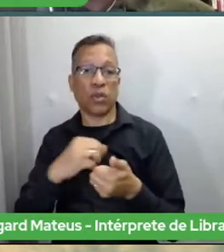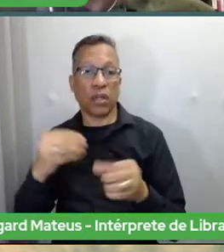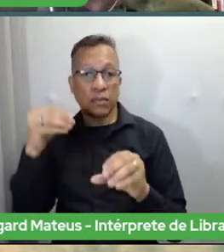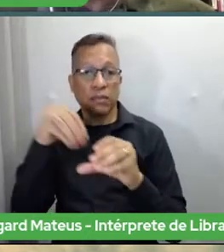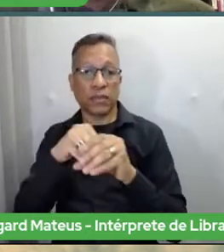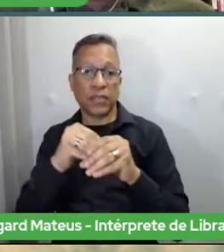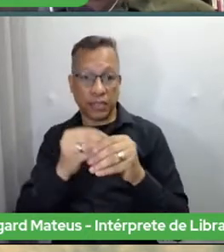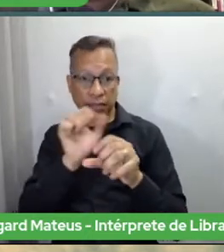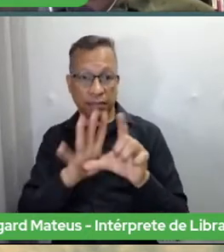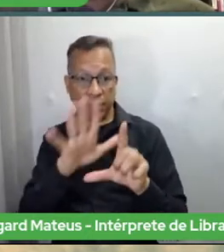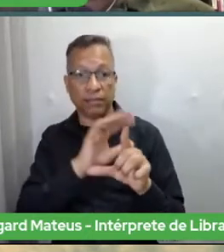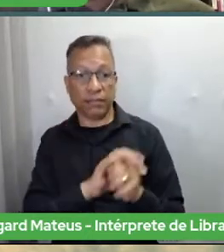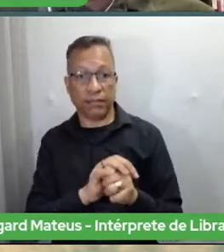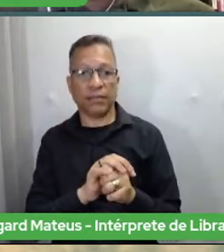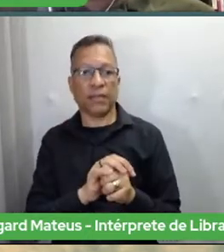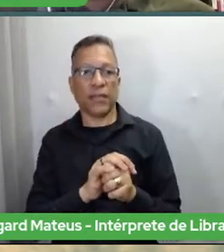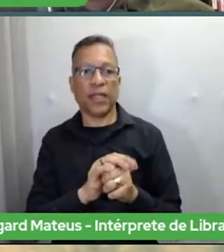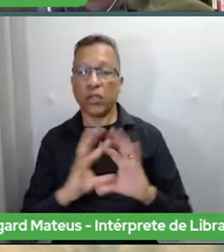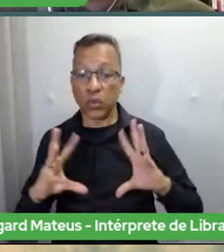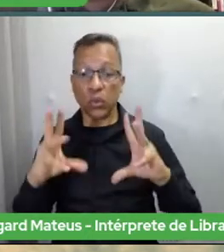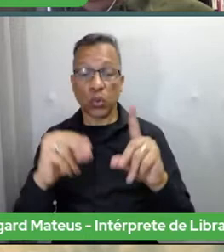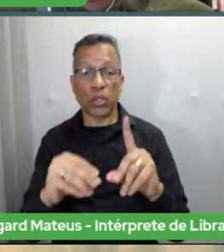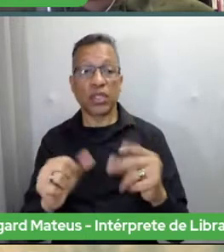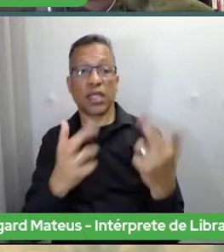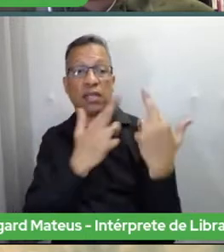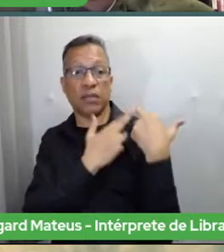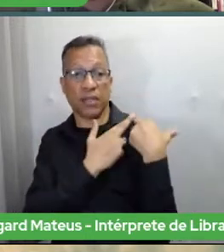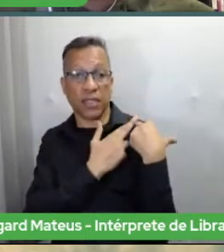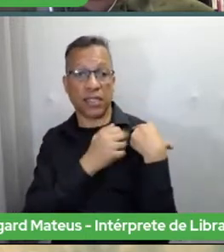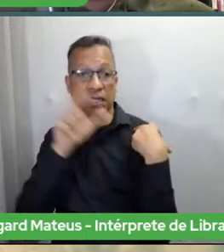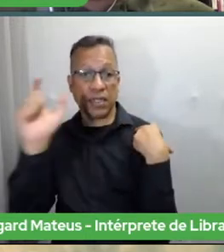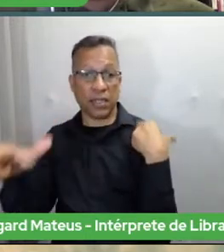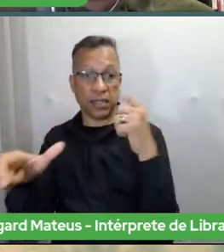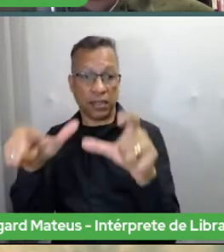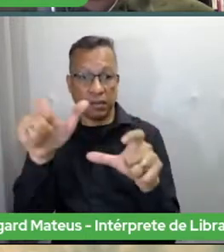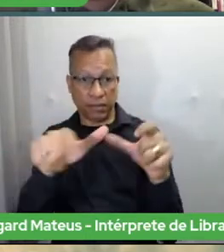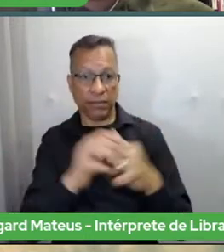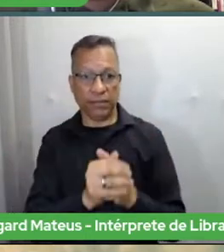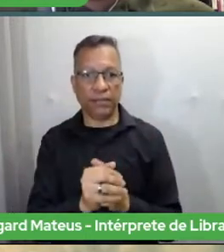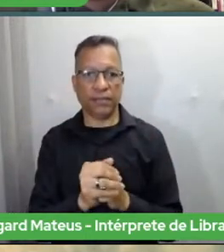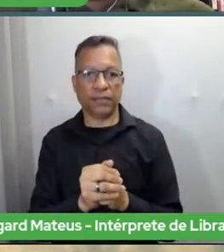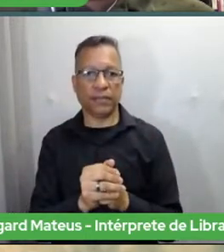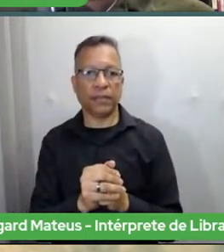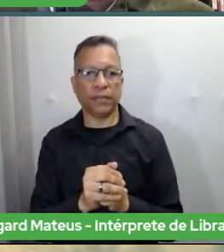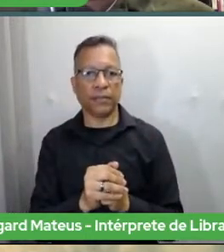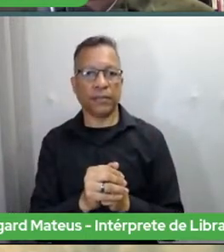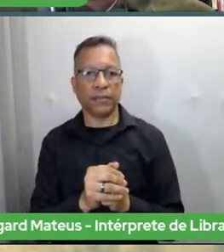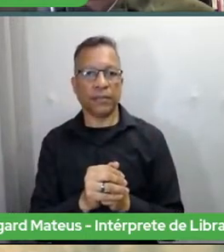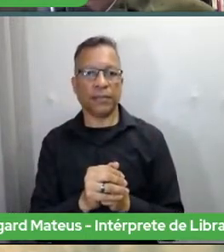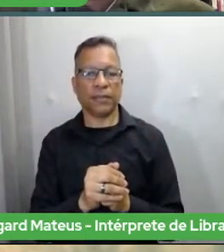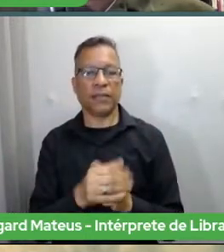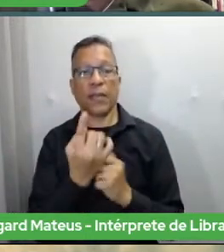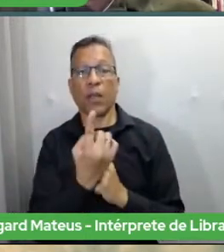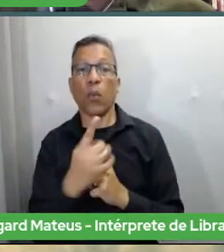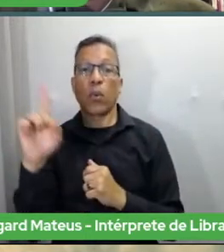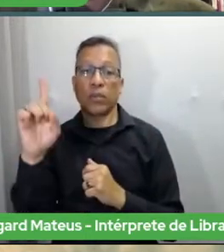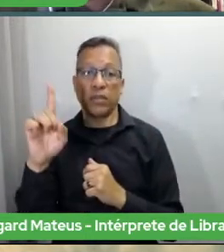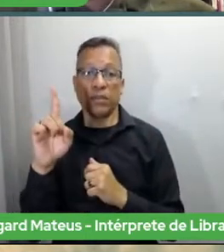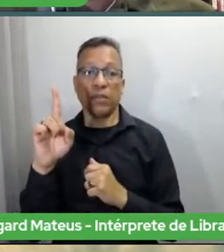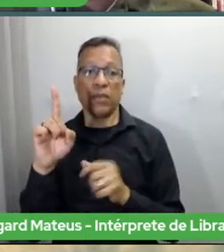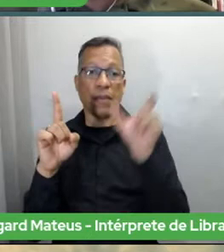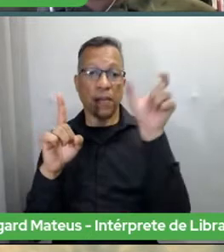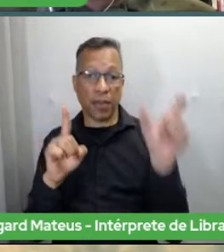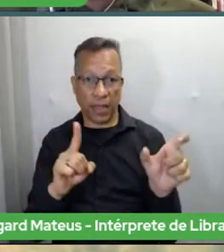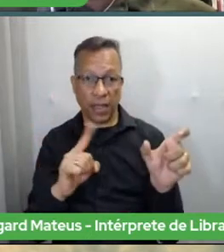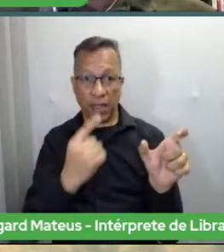entregas. Tudo isso tem que ser responsabilidade desse time de plataforma de dados. E o último pilar é pensar em construir